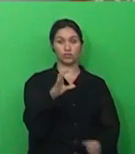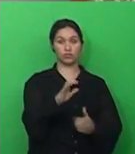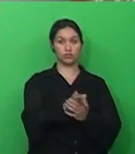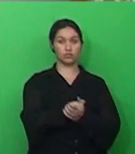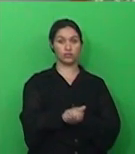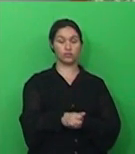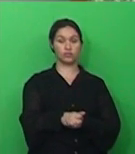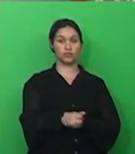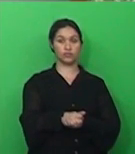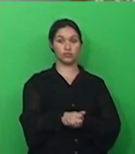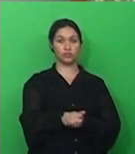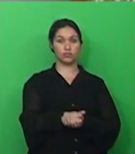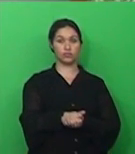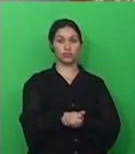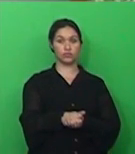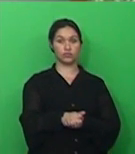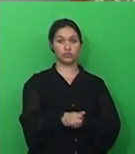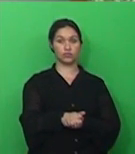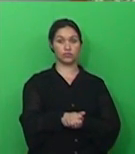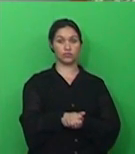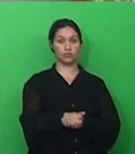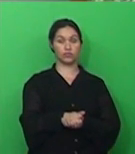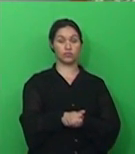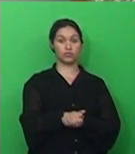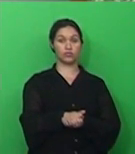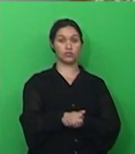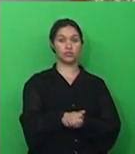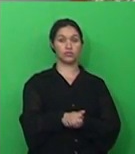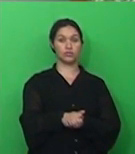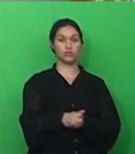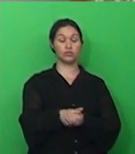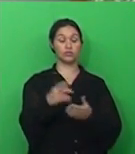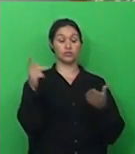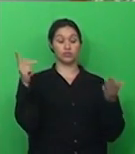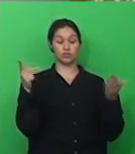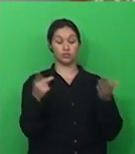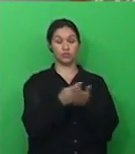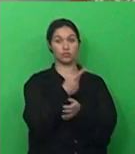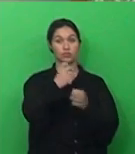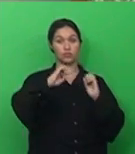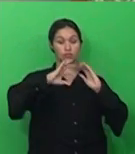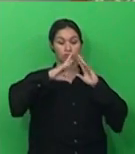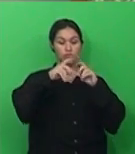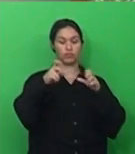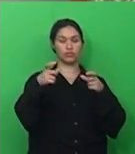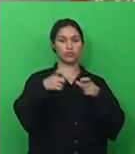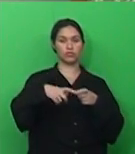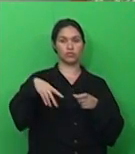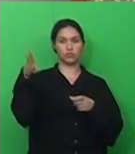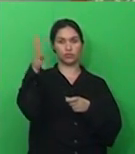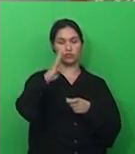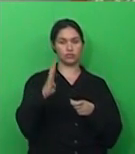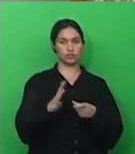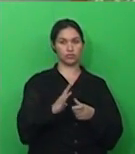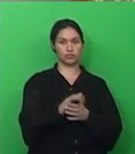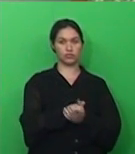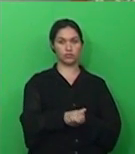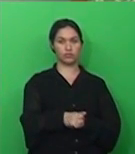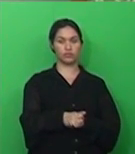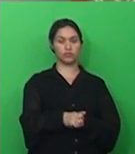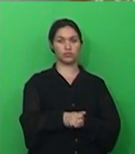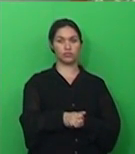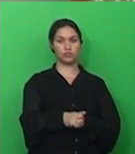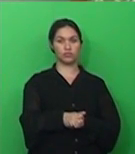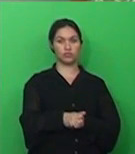certo. Seja aqui em Criciúma, no grande centro, ou lá na Amazônia, as vacinas são de qualidade porque existe o que a gente chama de cadeia de